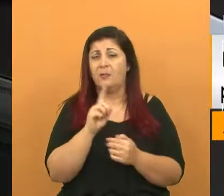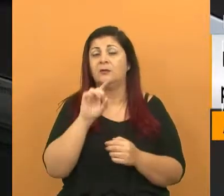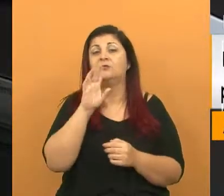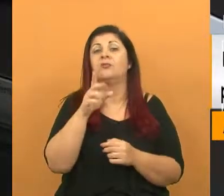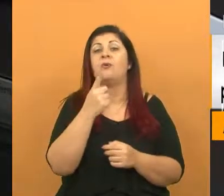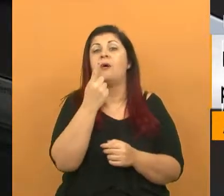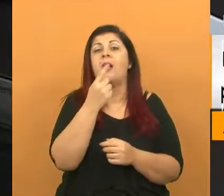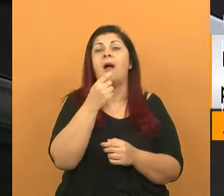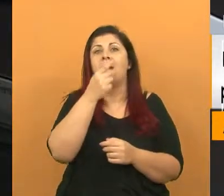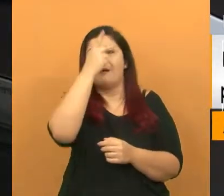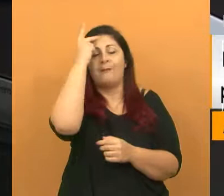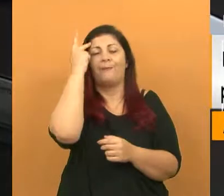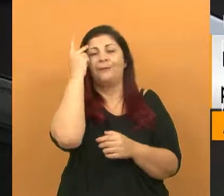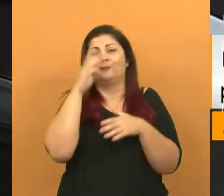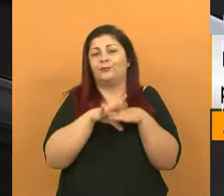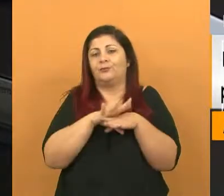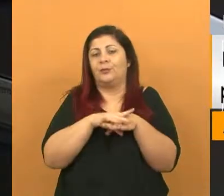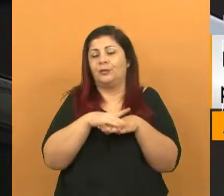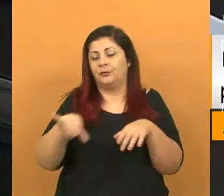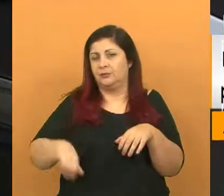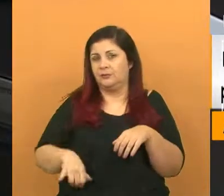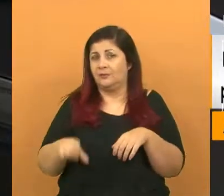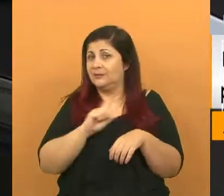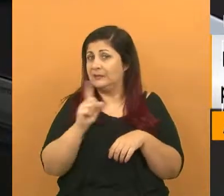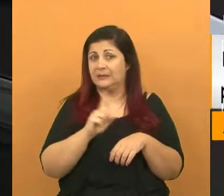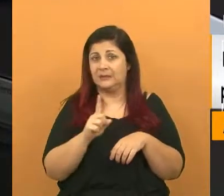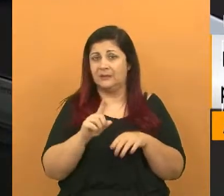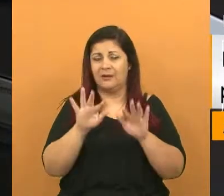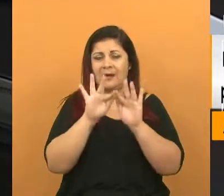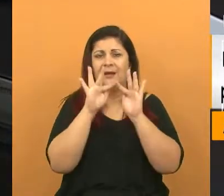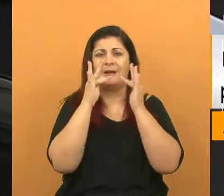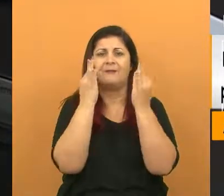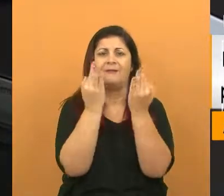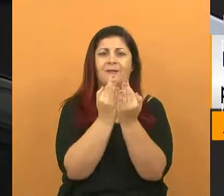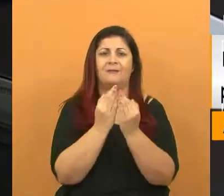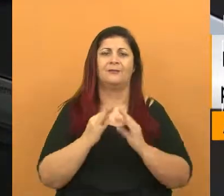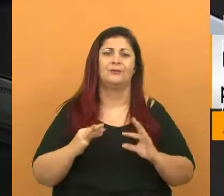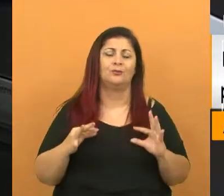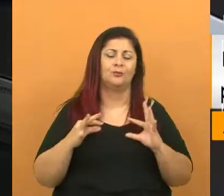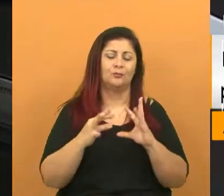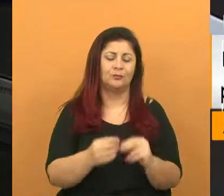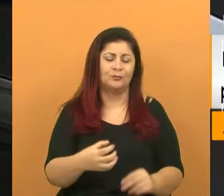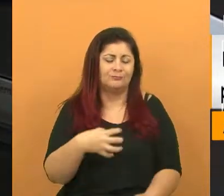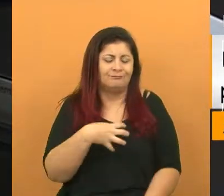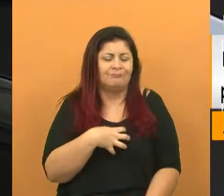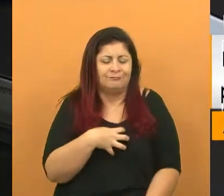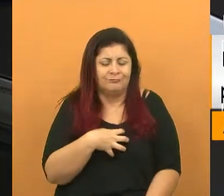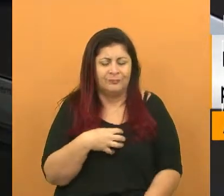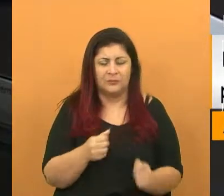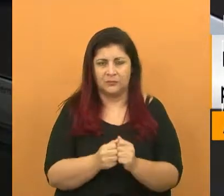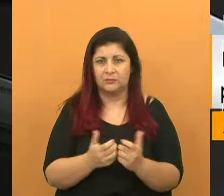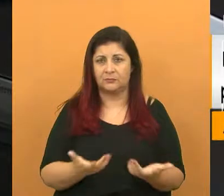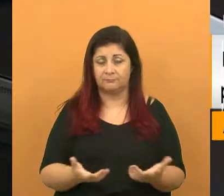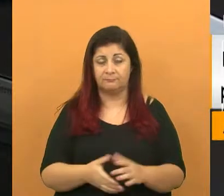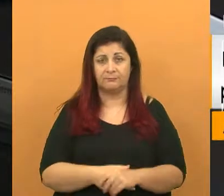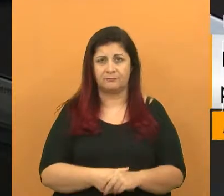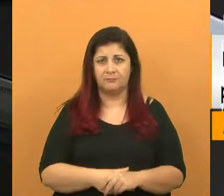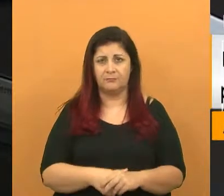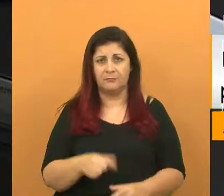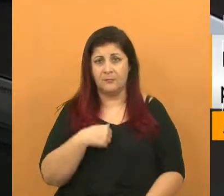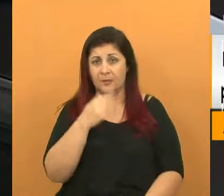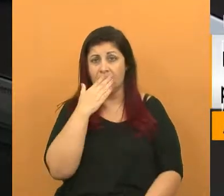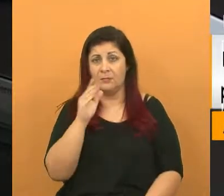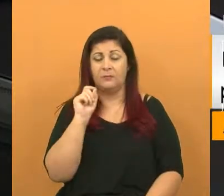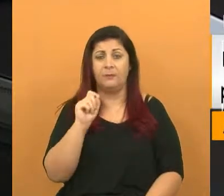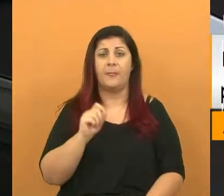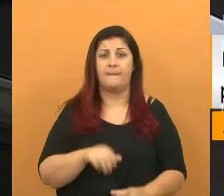paciente, não é só a pessoa acometida pela doença, mas é toda uma estrutura familiar. Então, eu faço aqui um apelo que,